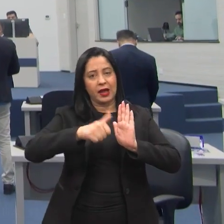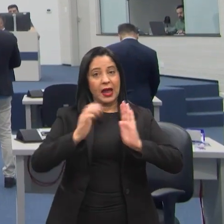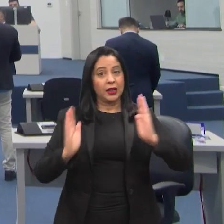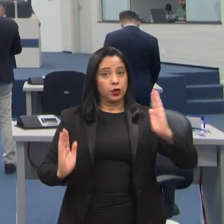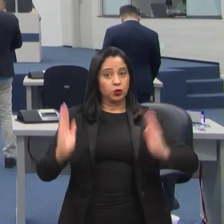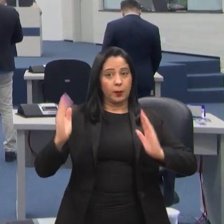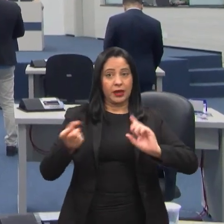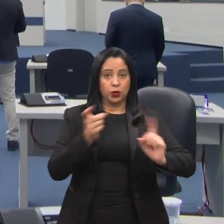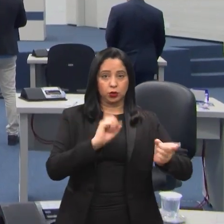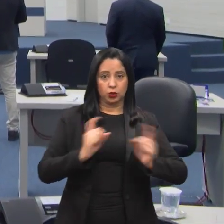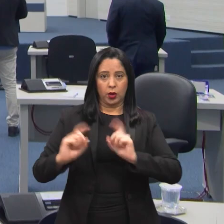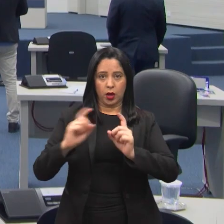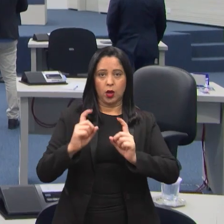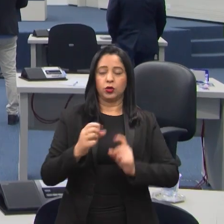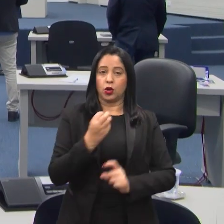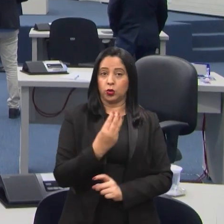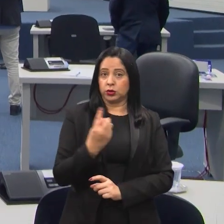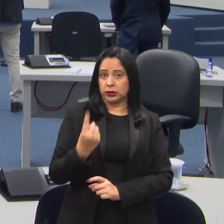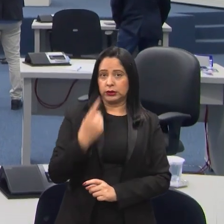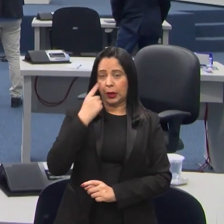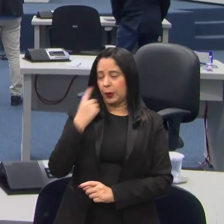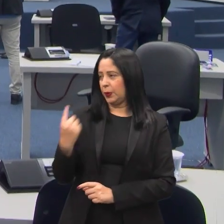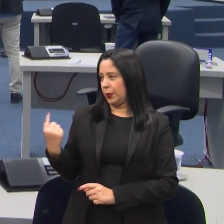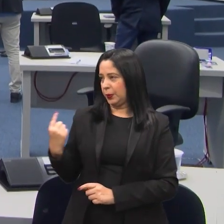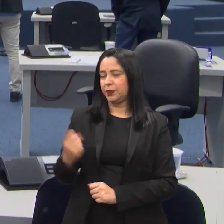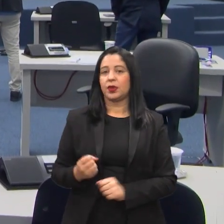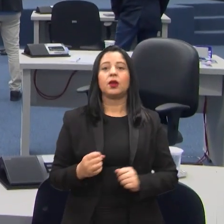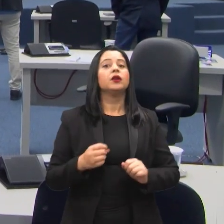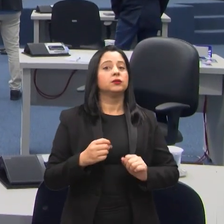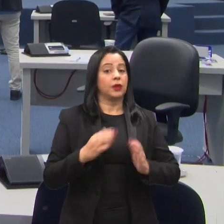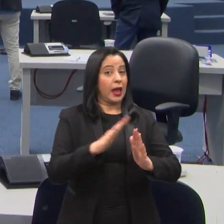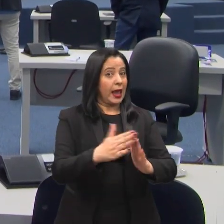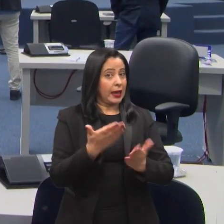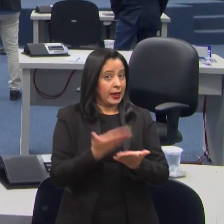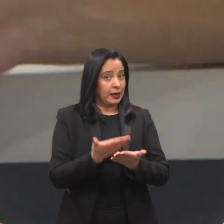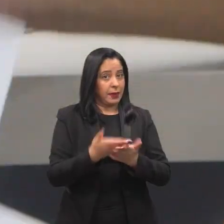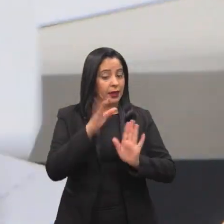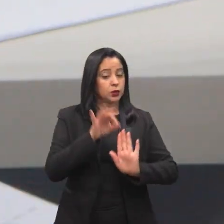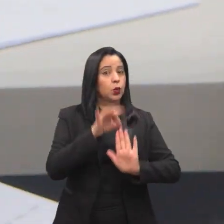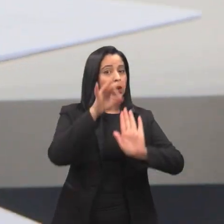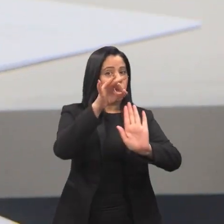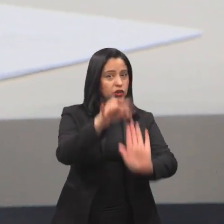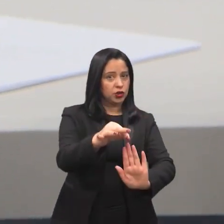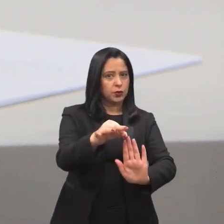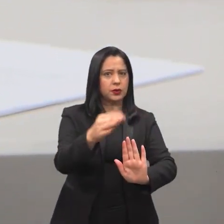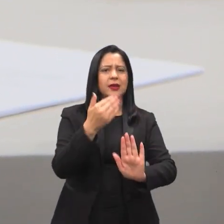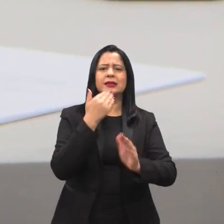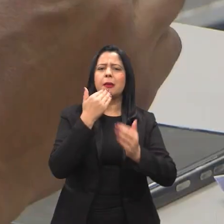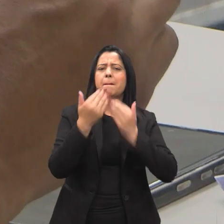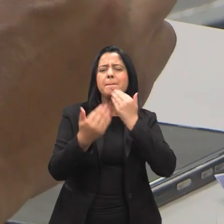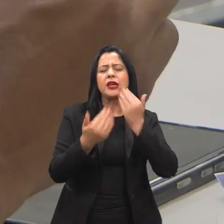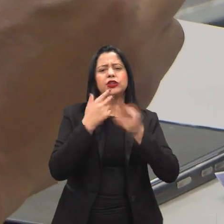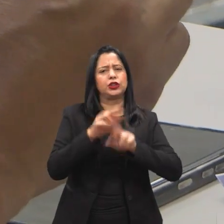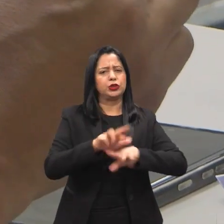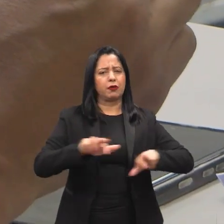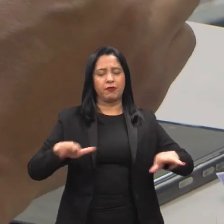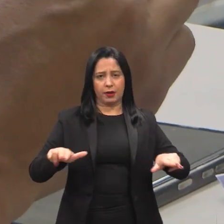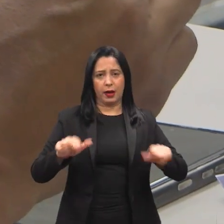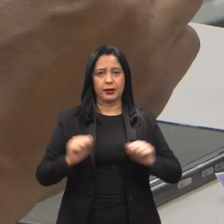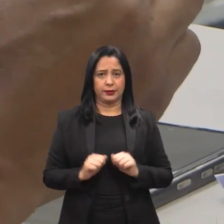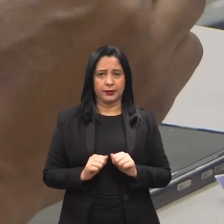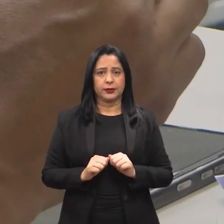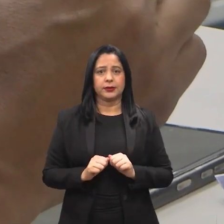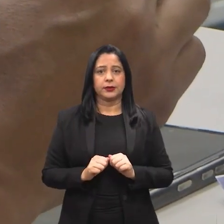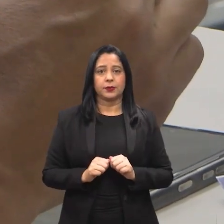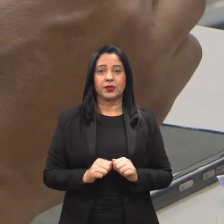a 31ª sessão do ano estão requerimentos e indicações com pedidos diversos. A maior parte